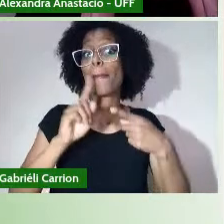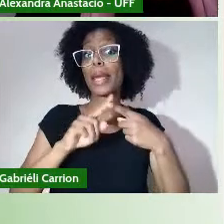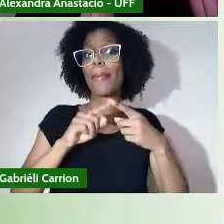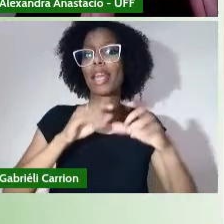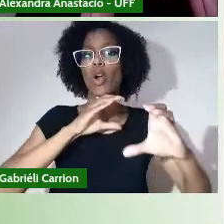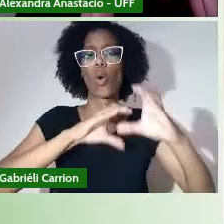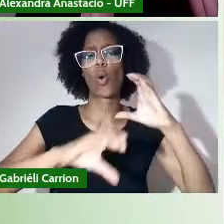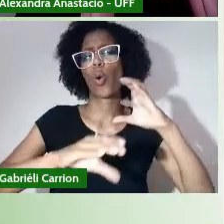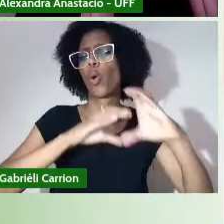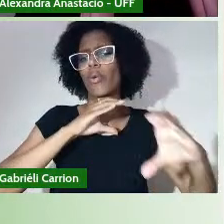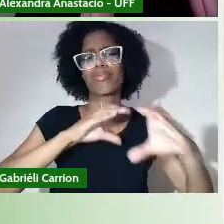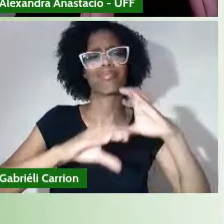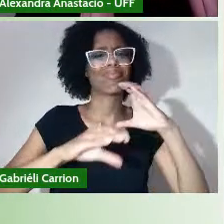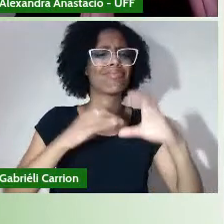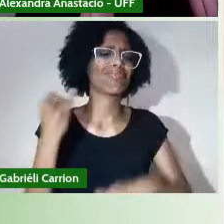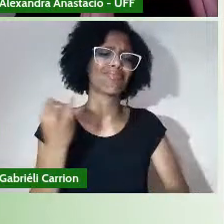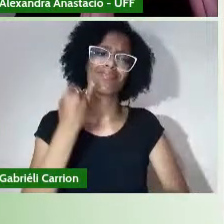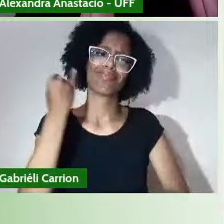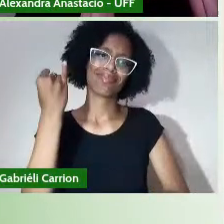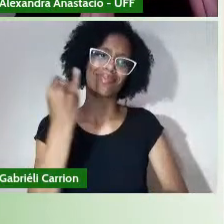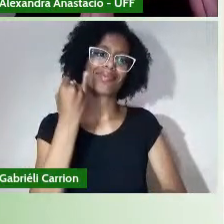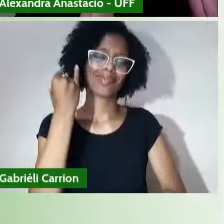diálogo. E ele tem